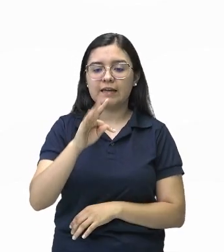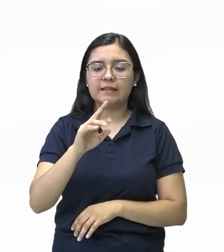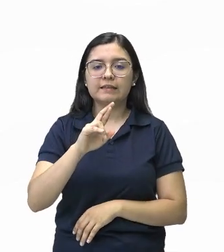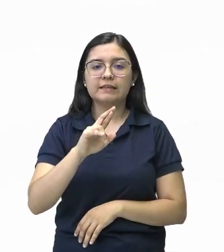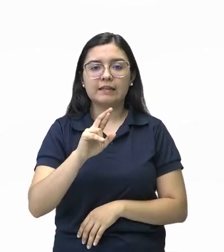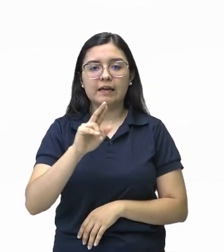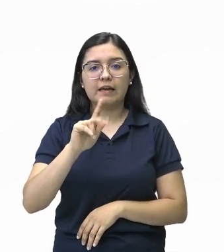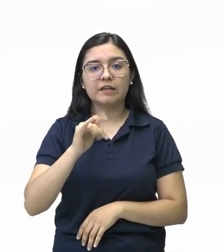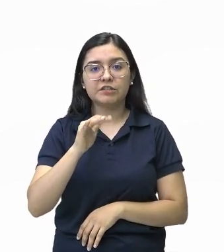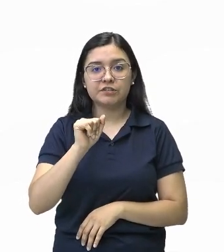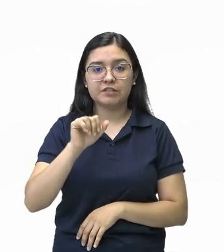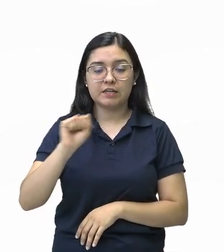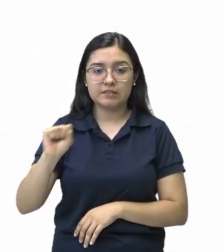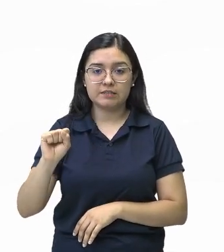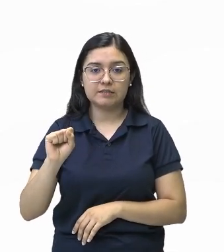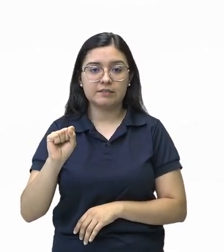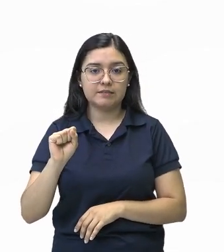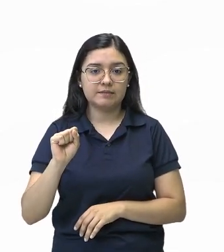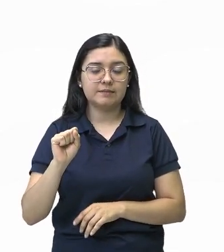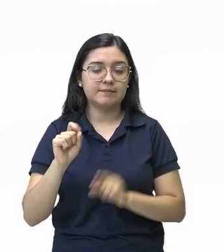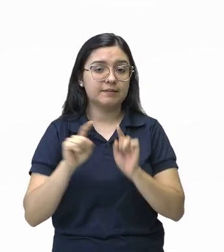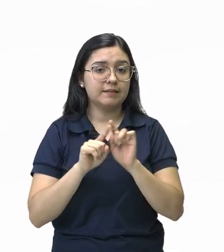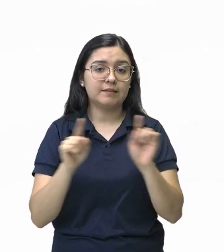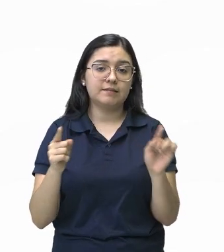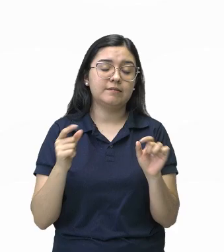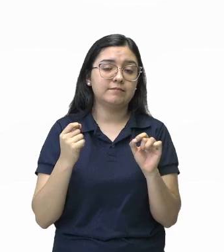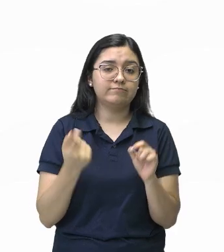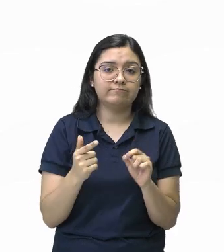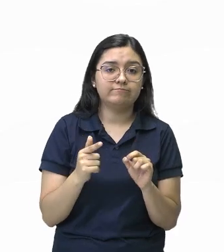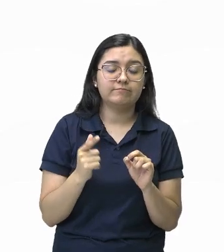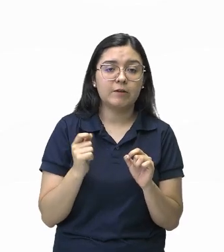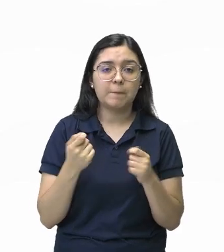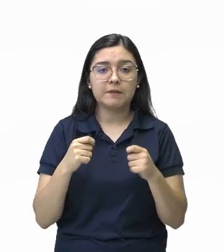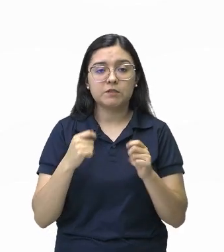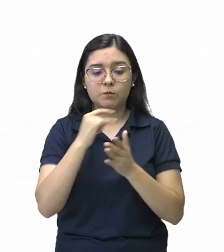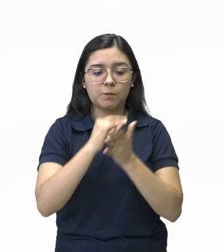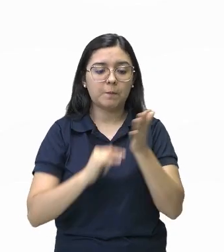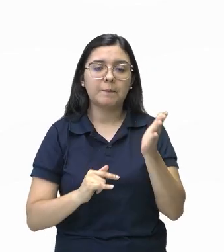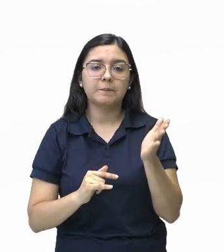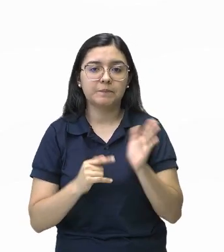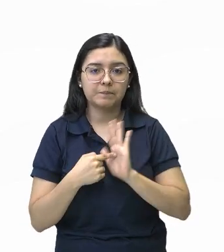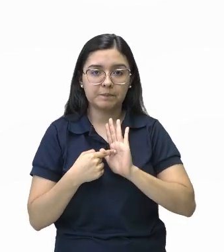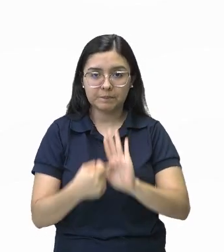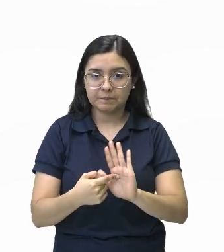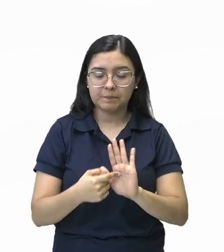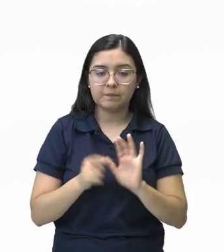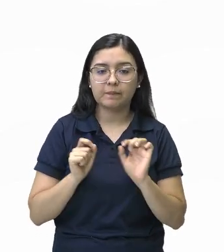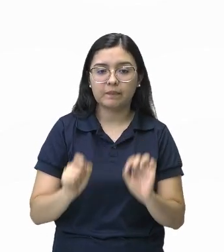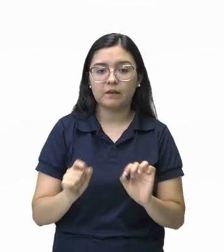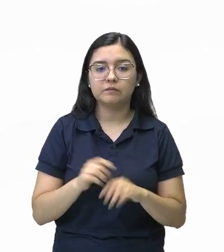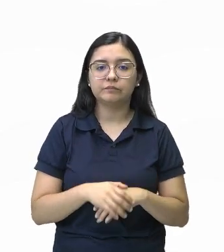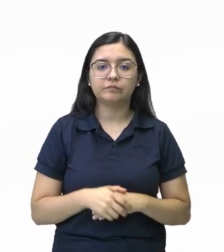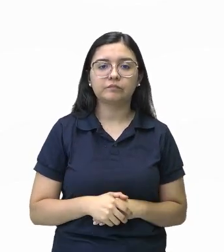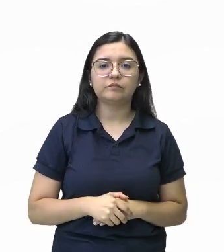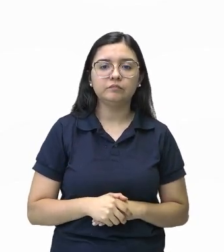né, sem a prescrição médica. Então, esse acesso fácil a medicamentos sem a